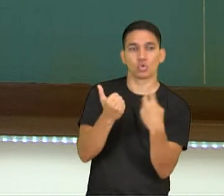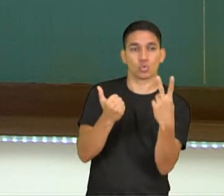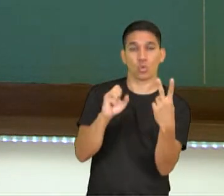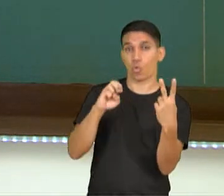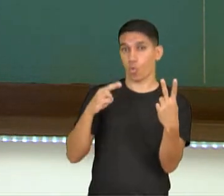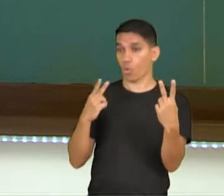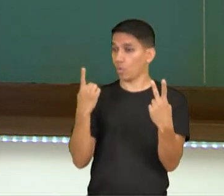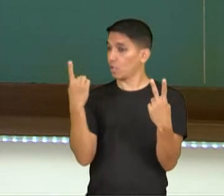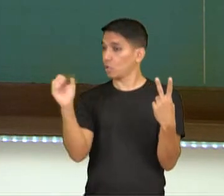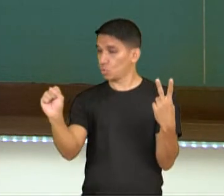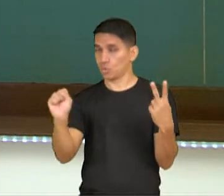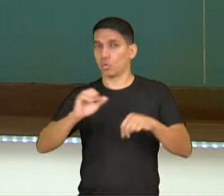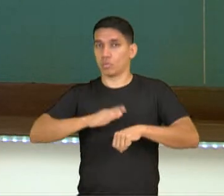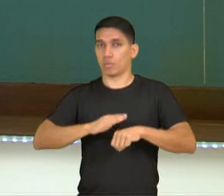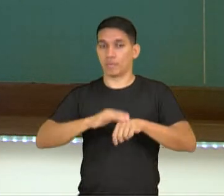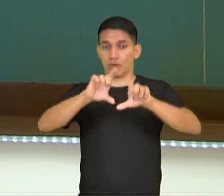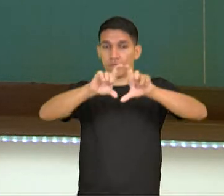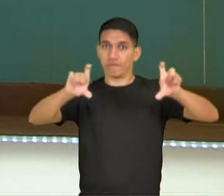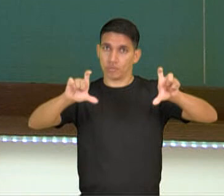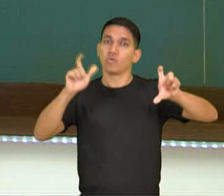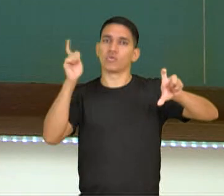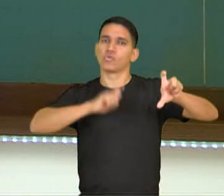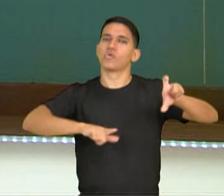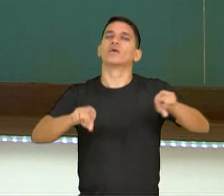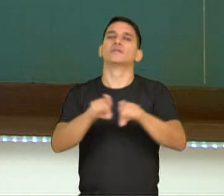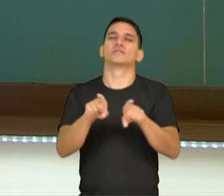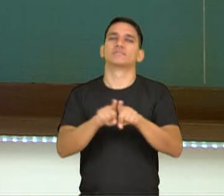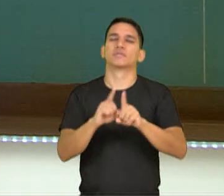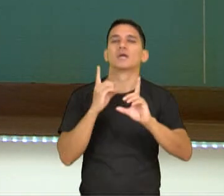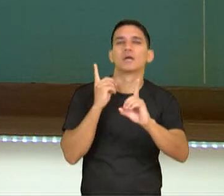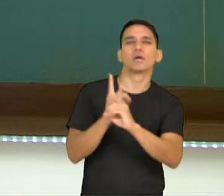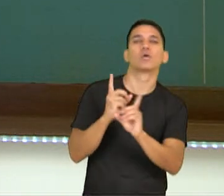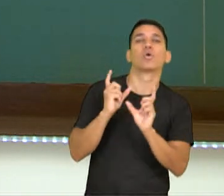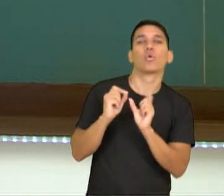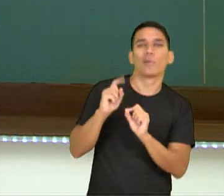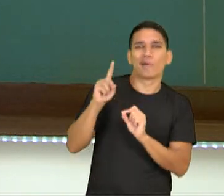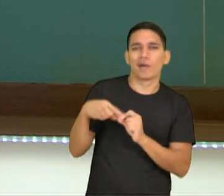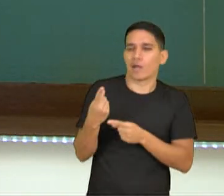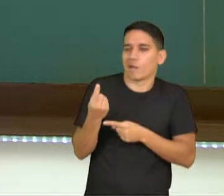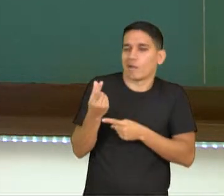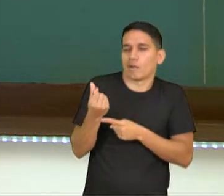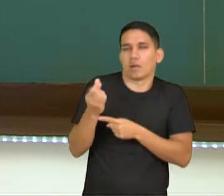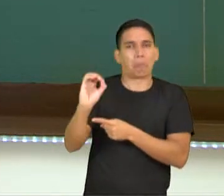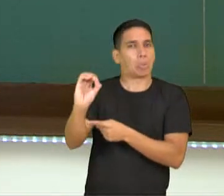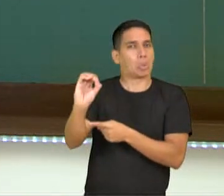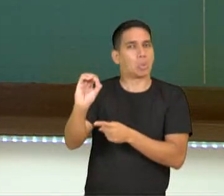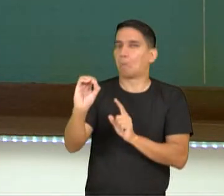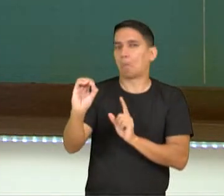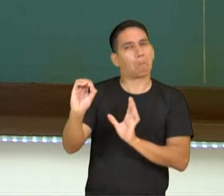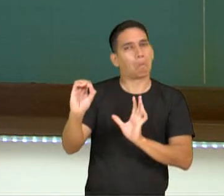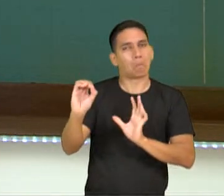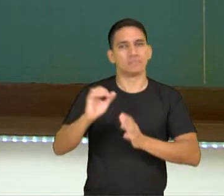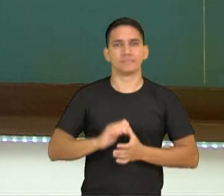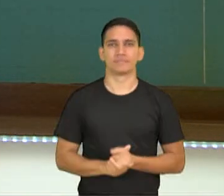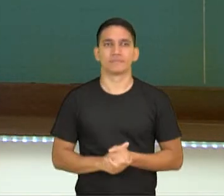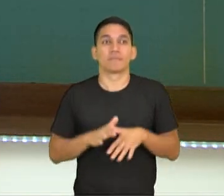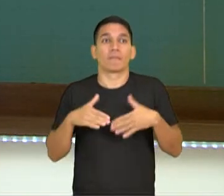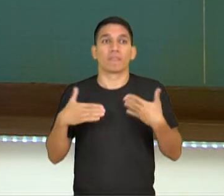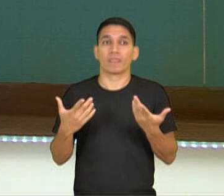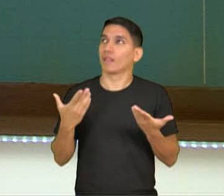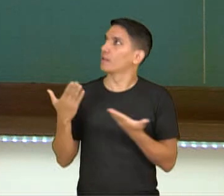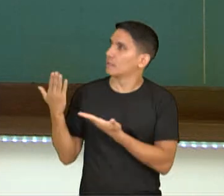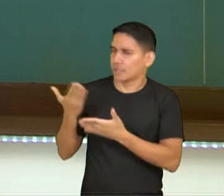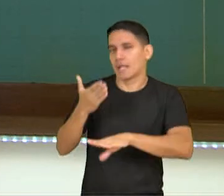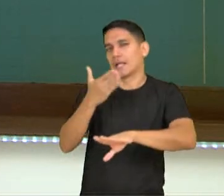ou o 18 ali na nossa função, nós também vamos encontrar que esse custo é zero, tá? Então, gente,